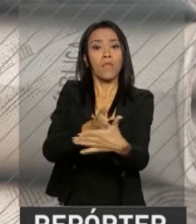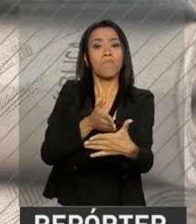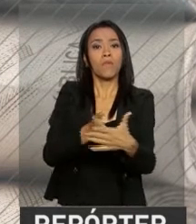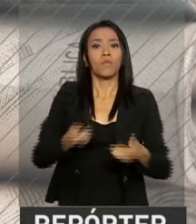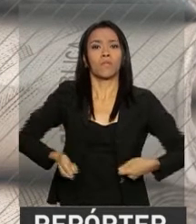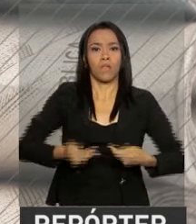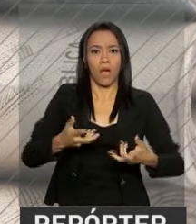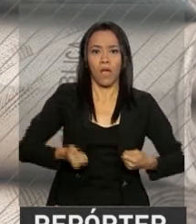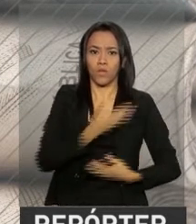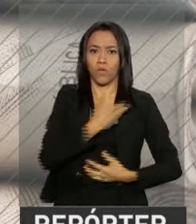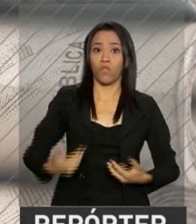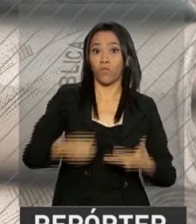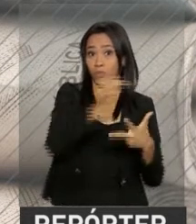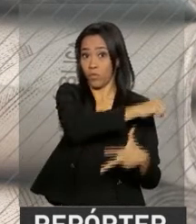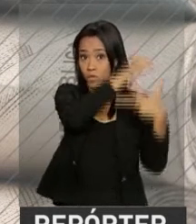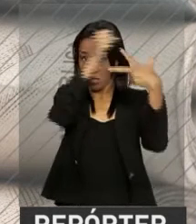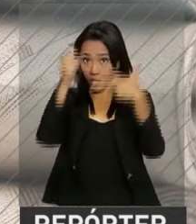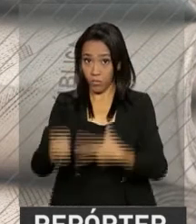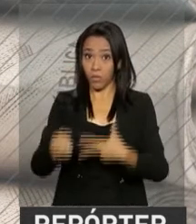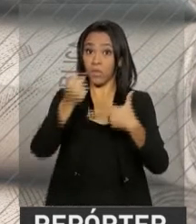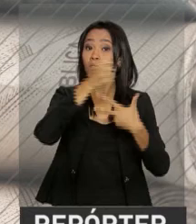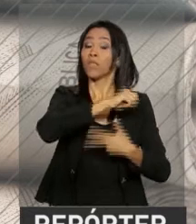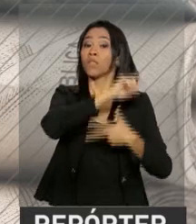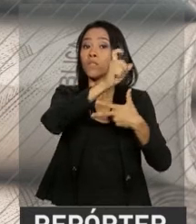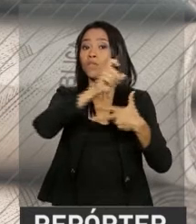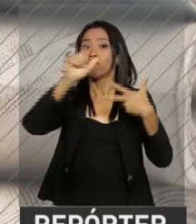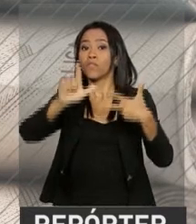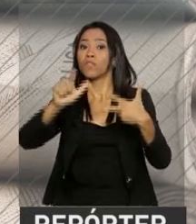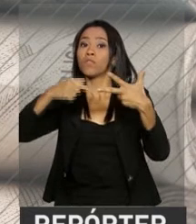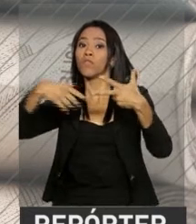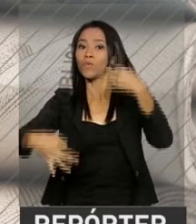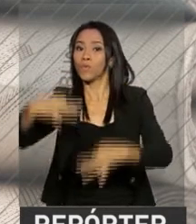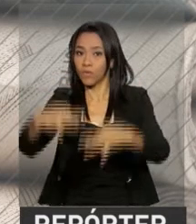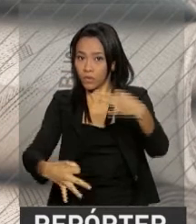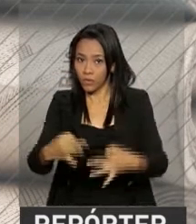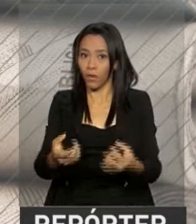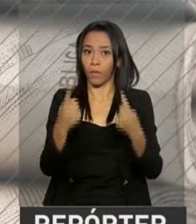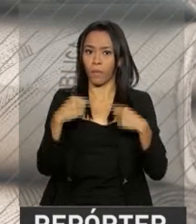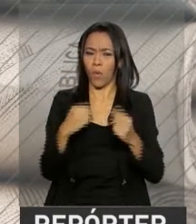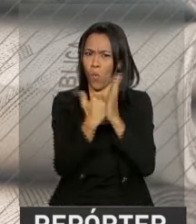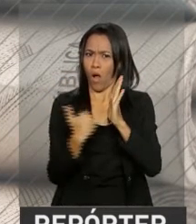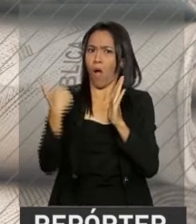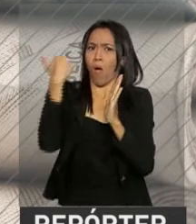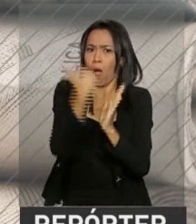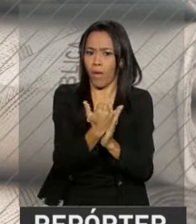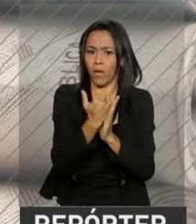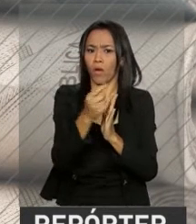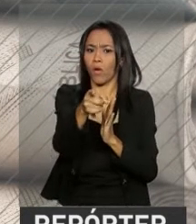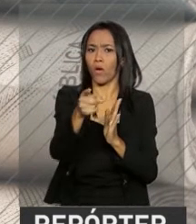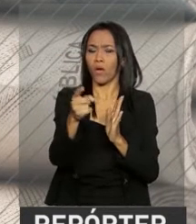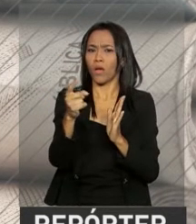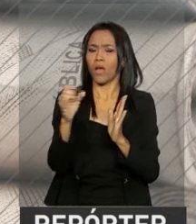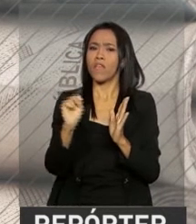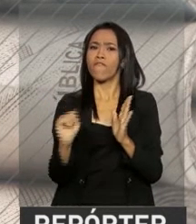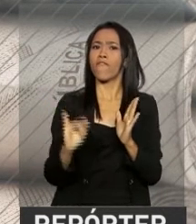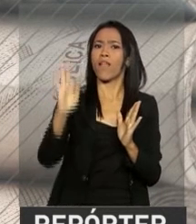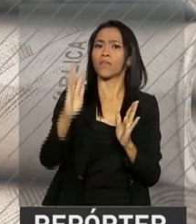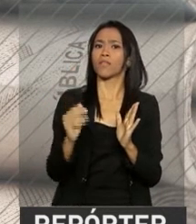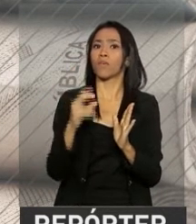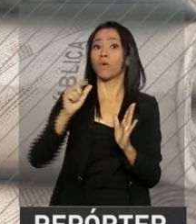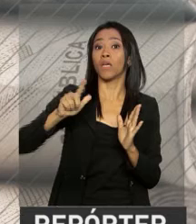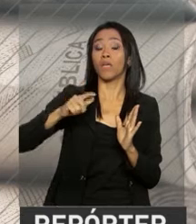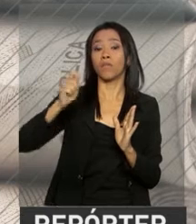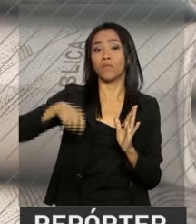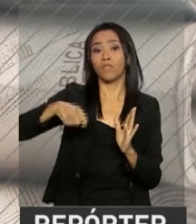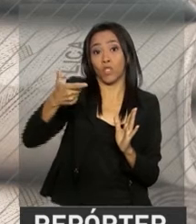para os três poderes executivo legislativo e judiciário o aumento não poderá ser maior que a inflação acumulada em 12